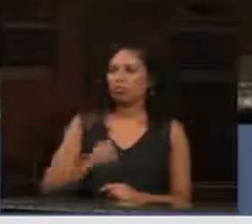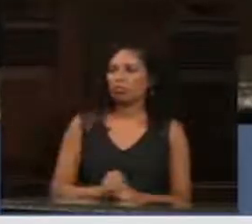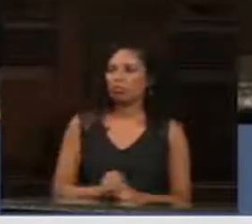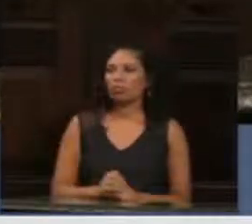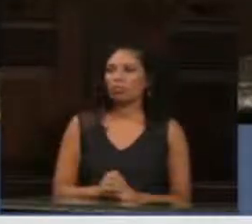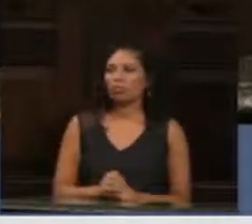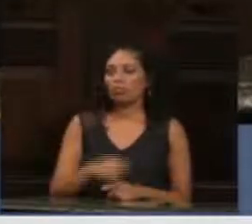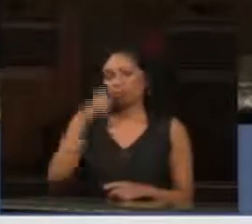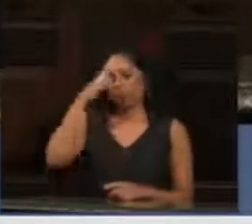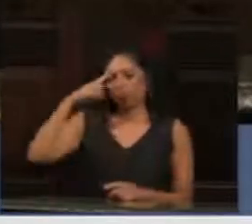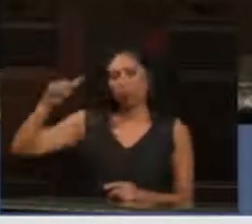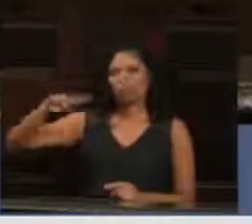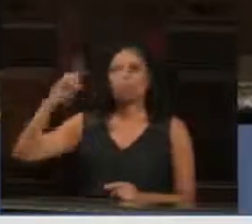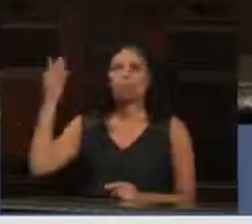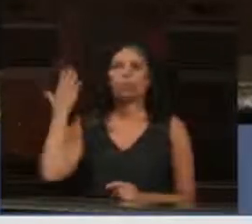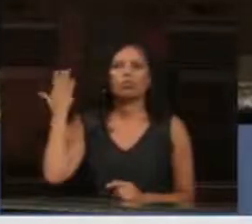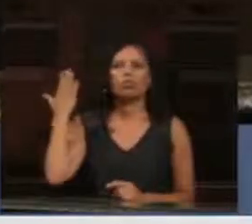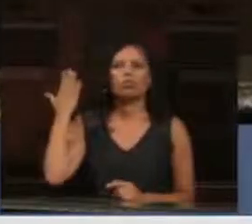portanto, na semana passada.